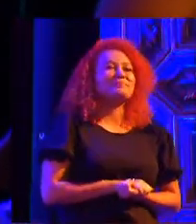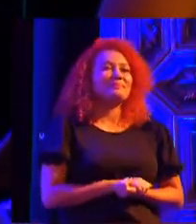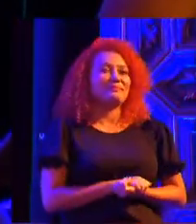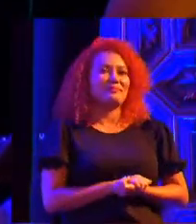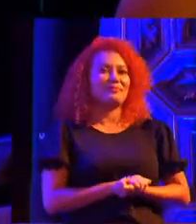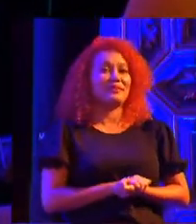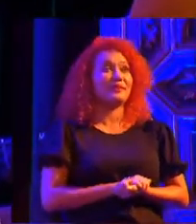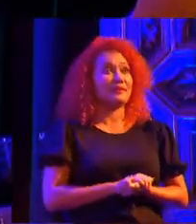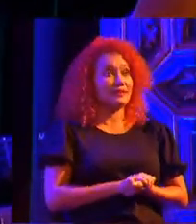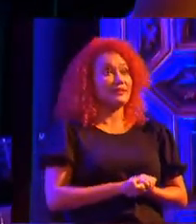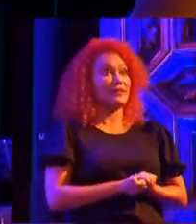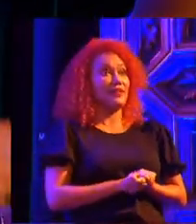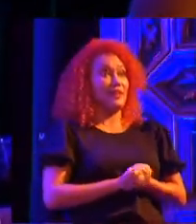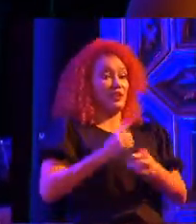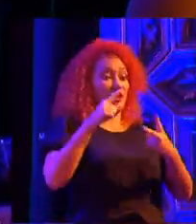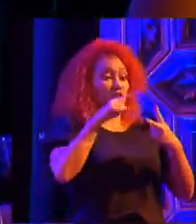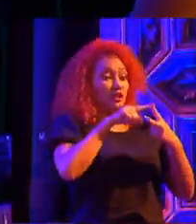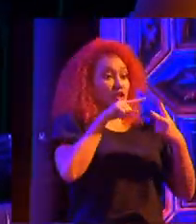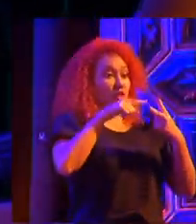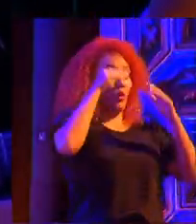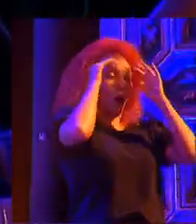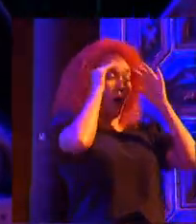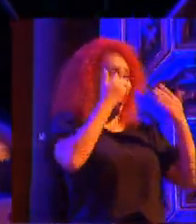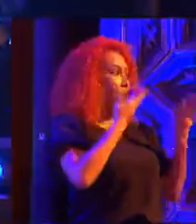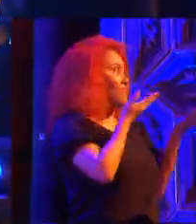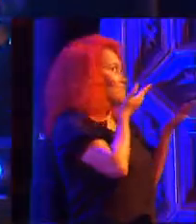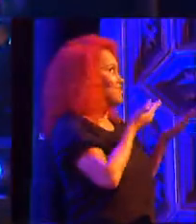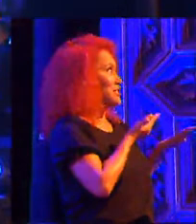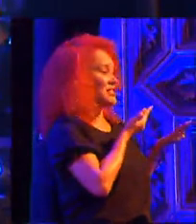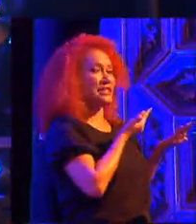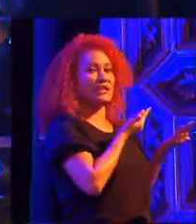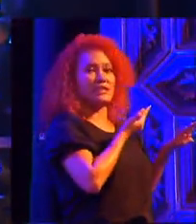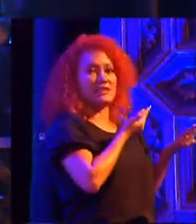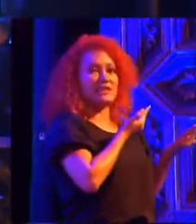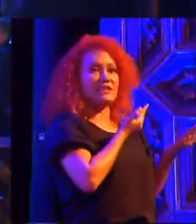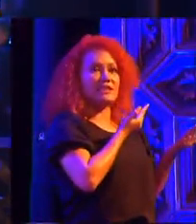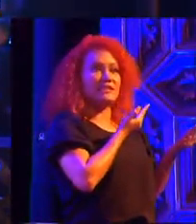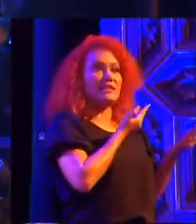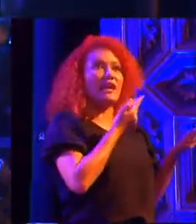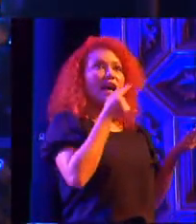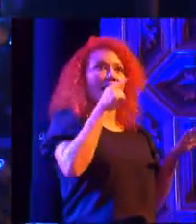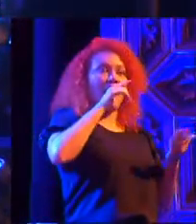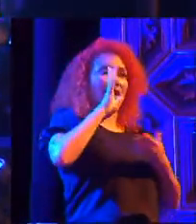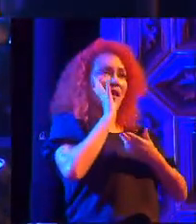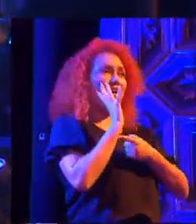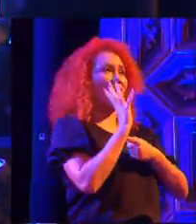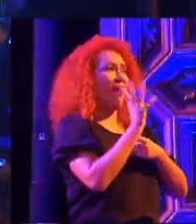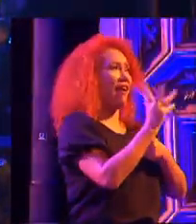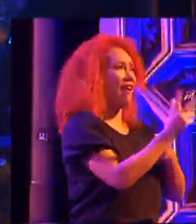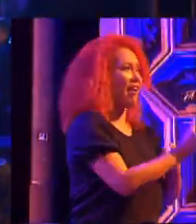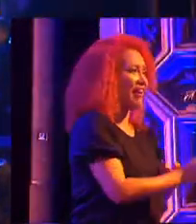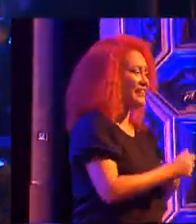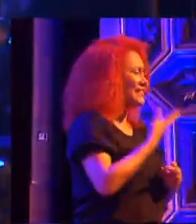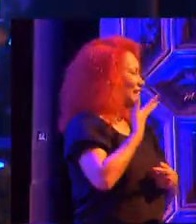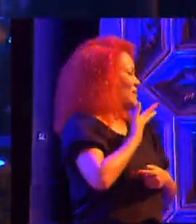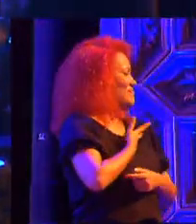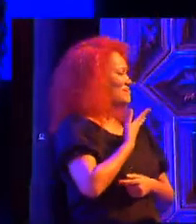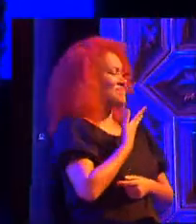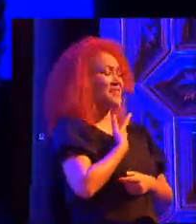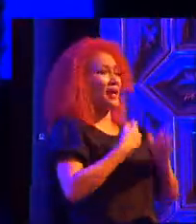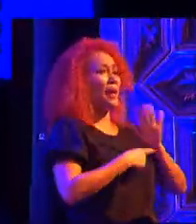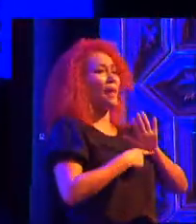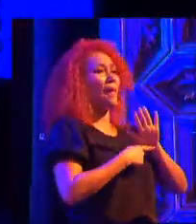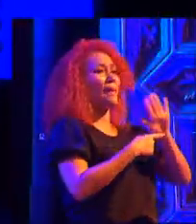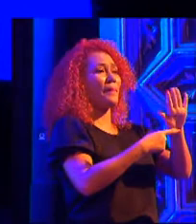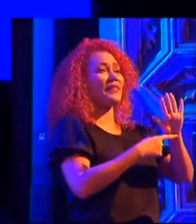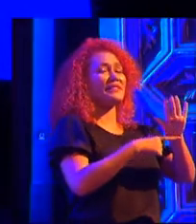E é uma honra dupla, né? Porque olha quem está aqui do meu lado. Essa grande artista, querida Marisa Black, para apresentar uma categoria